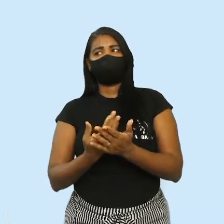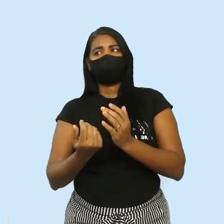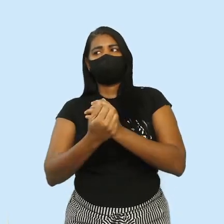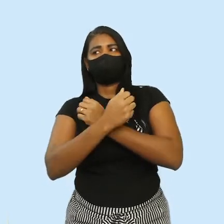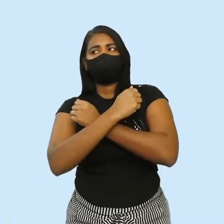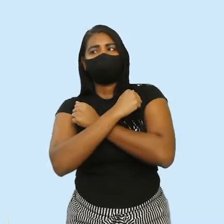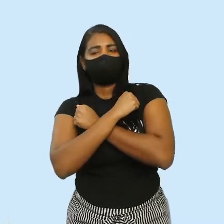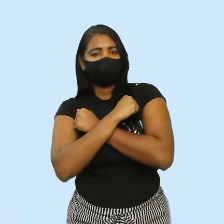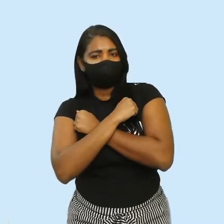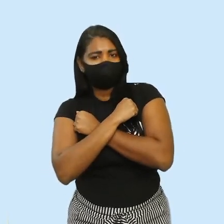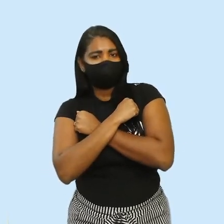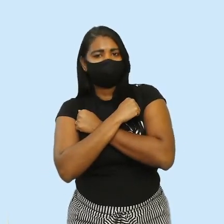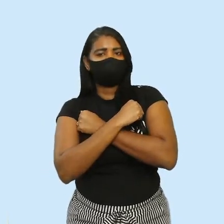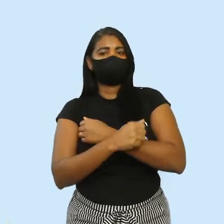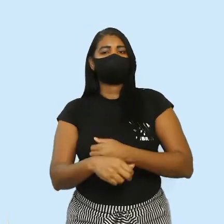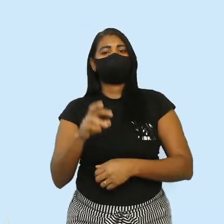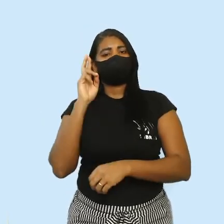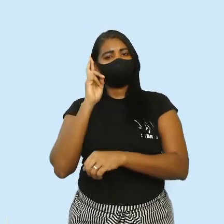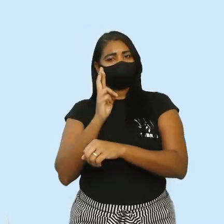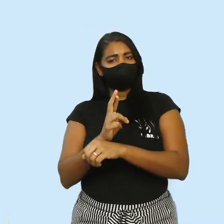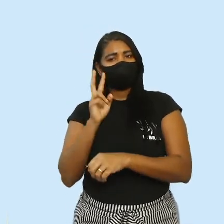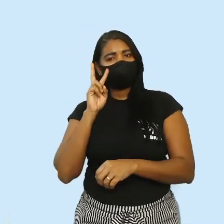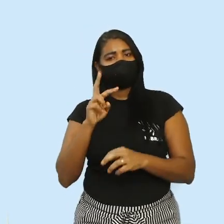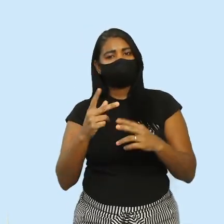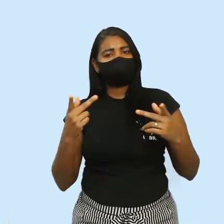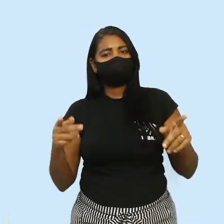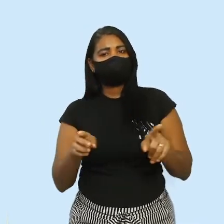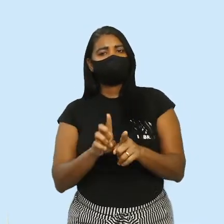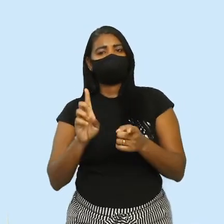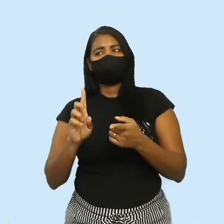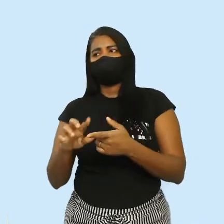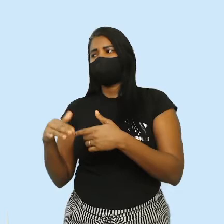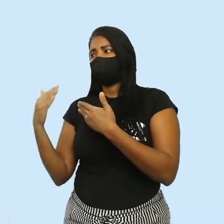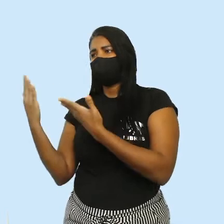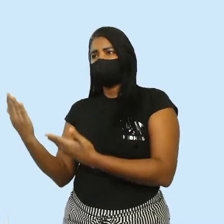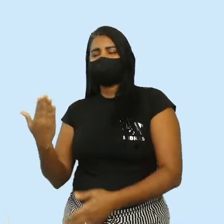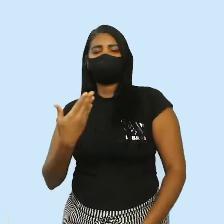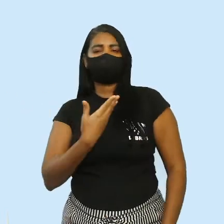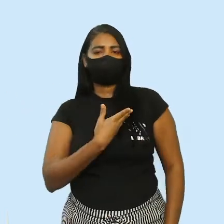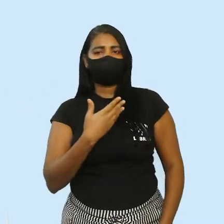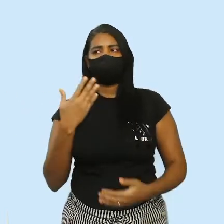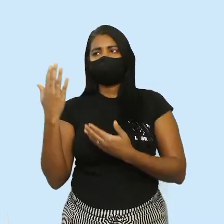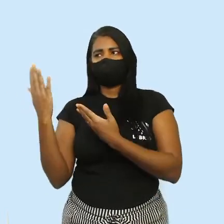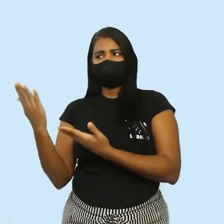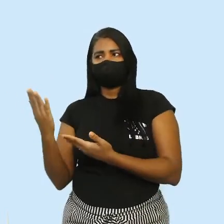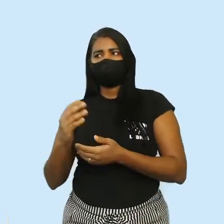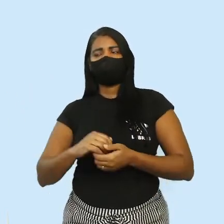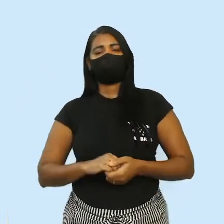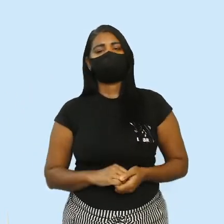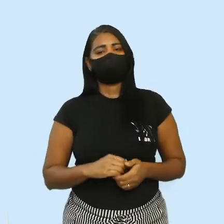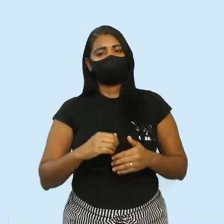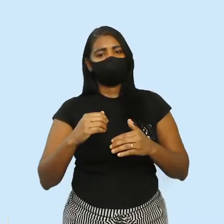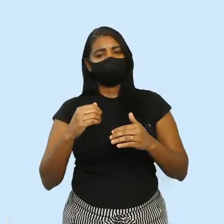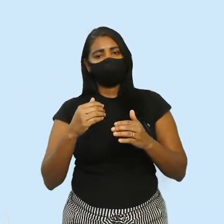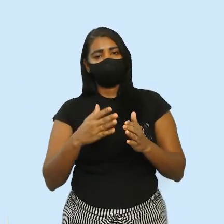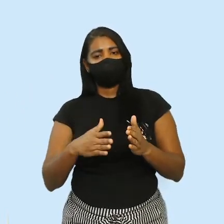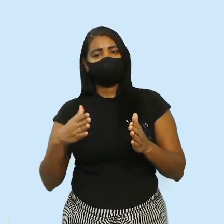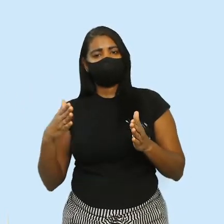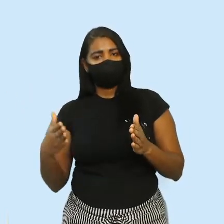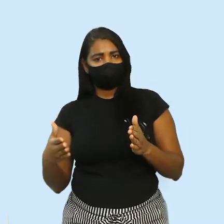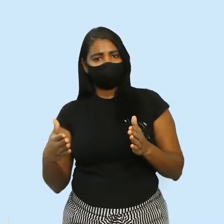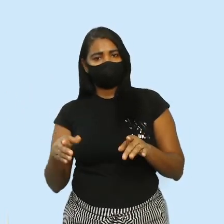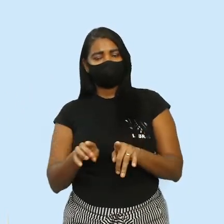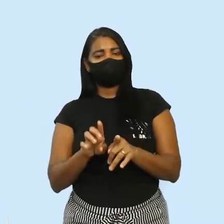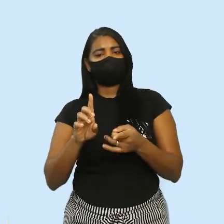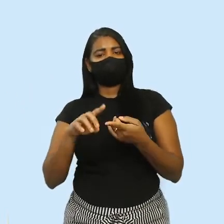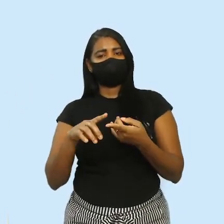nesse Pierre Santana, que é diretor, e a gente vai ver outros exemplos, que é meu amigo Gasso. Então, dentro desse processo aí, do